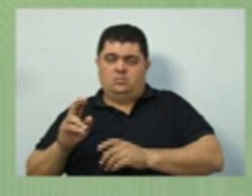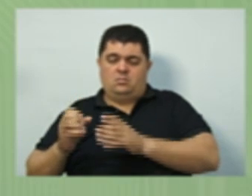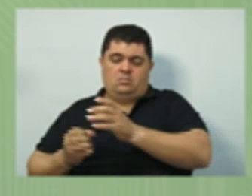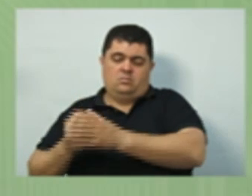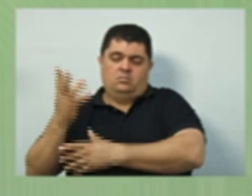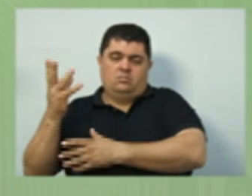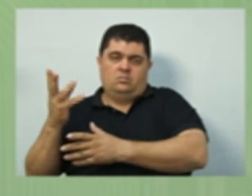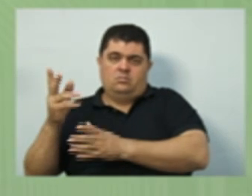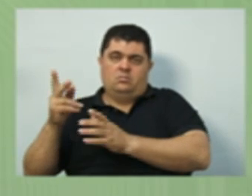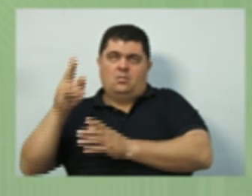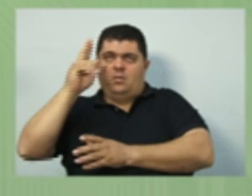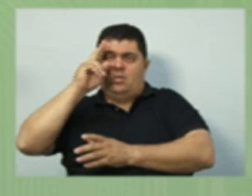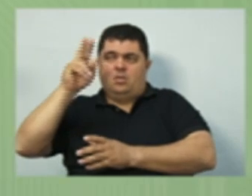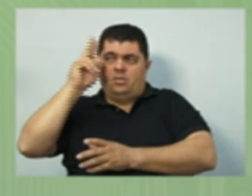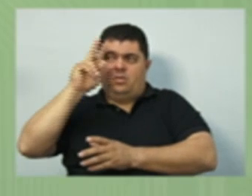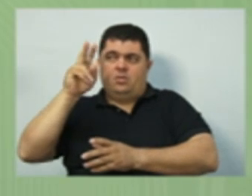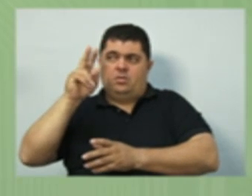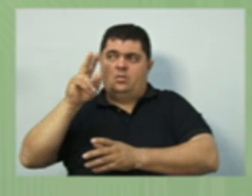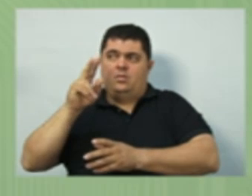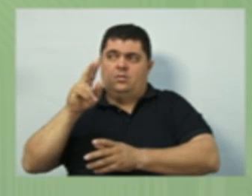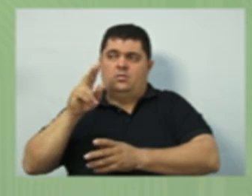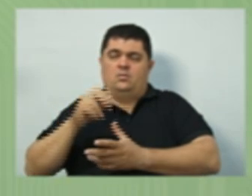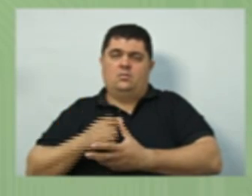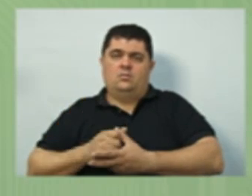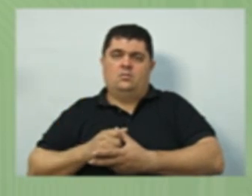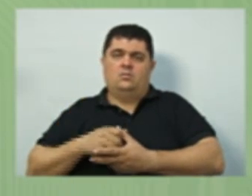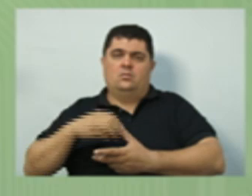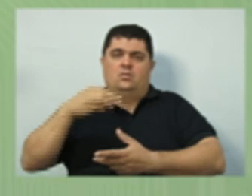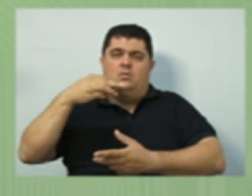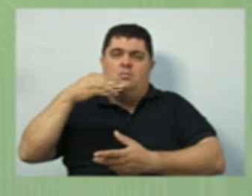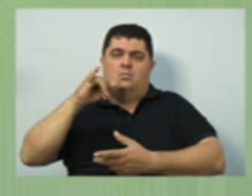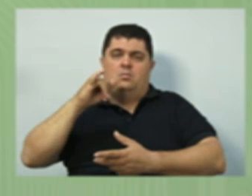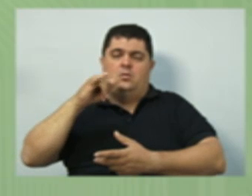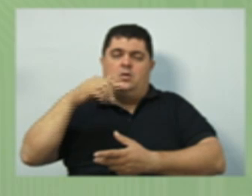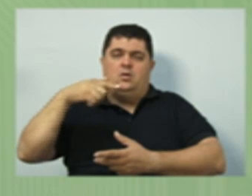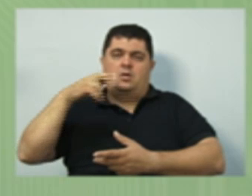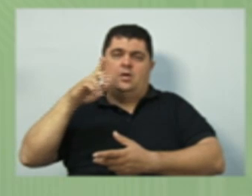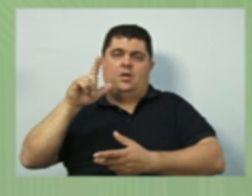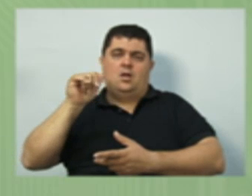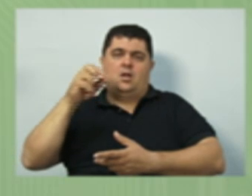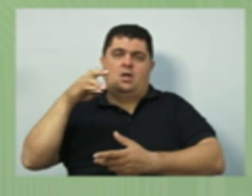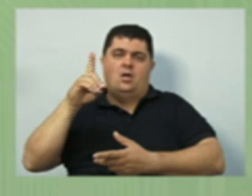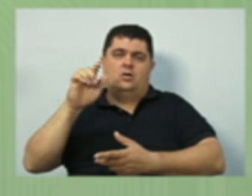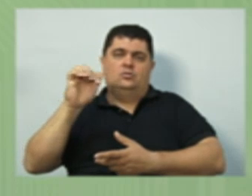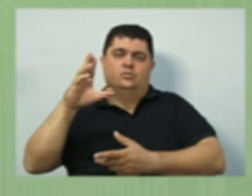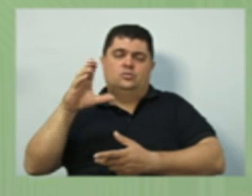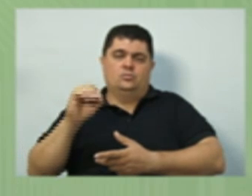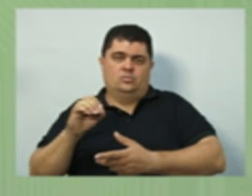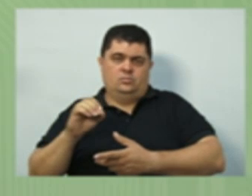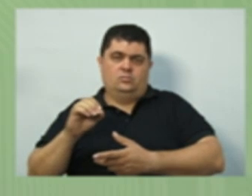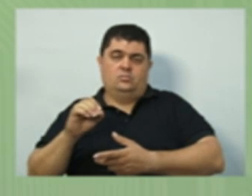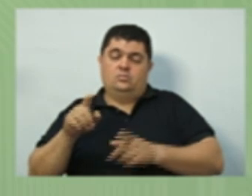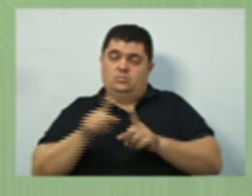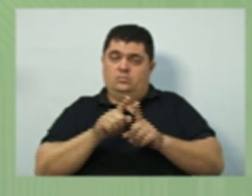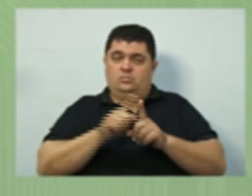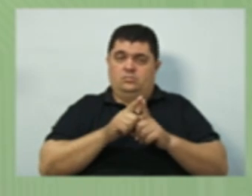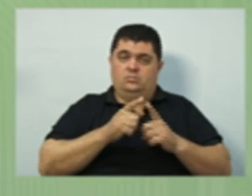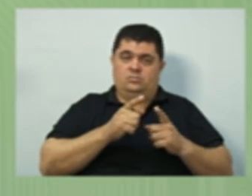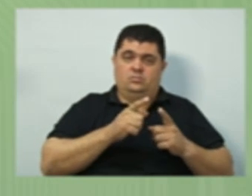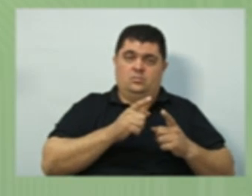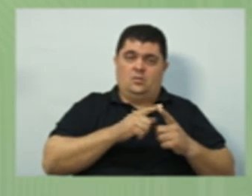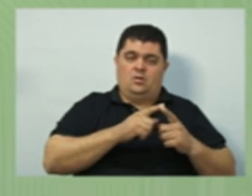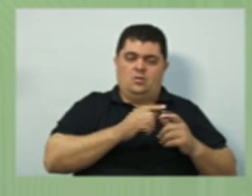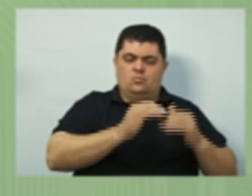sendo lembrada aí pela obra de Michelangelo, e você também tem uma ideia do